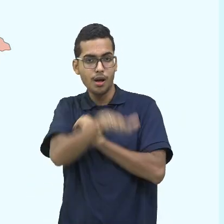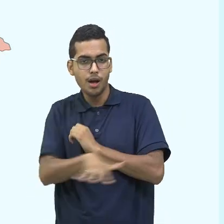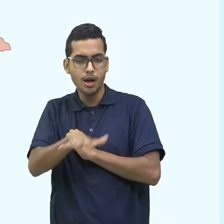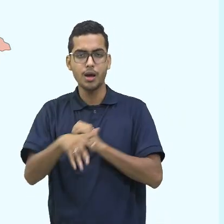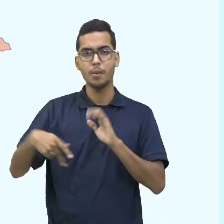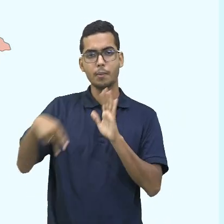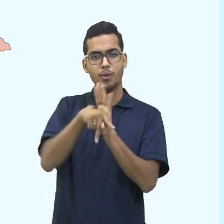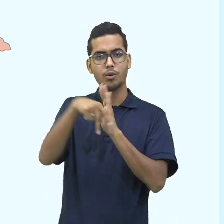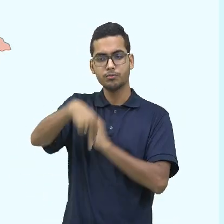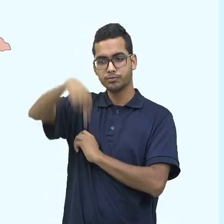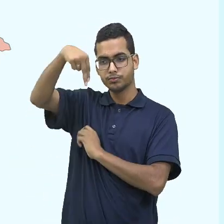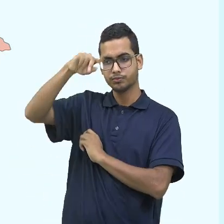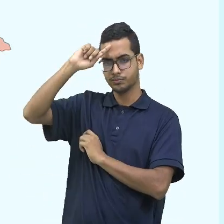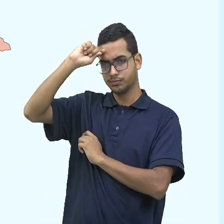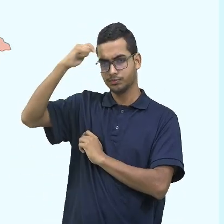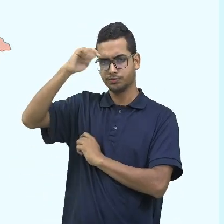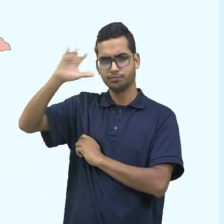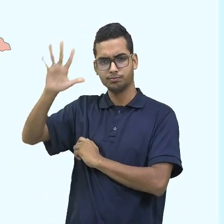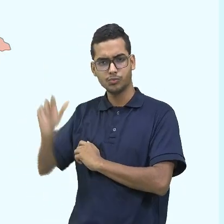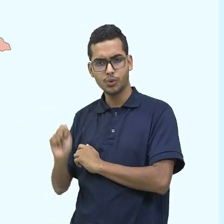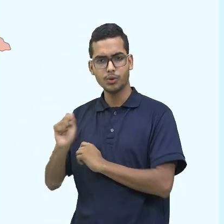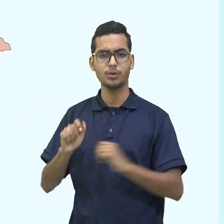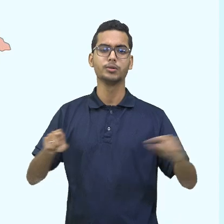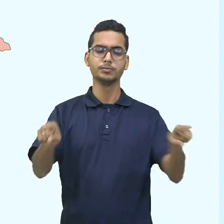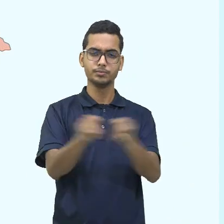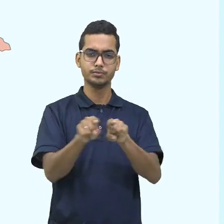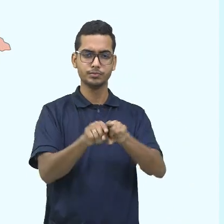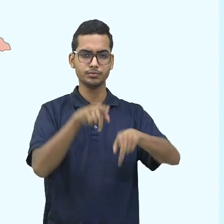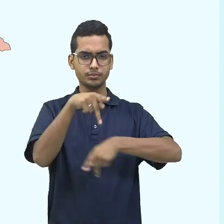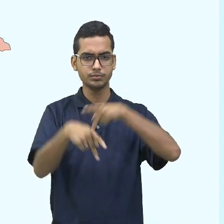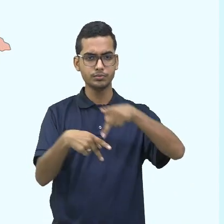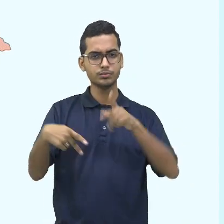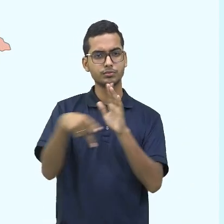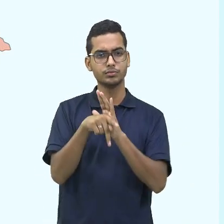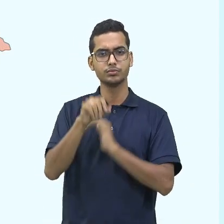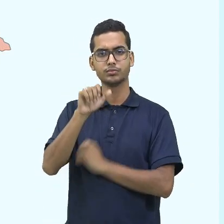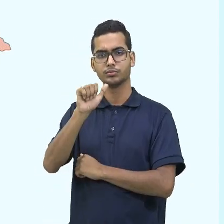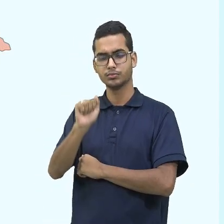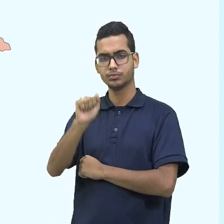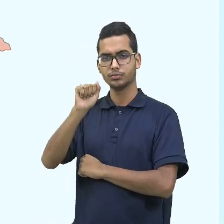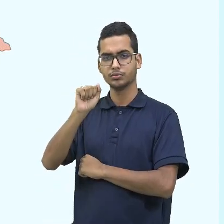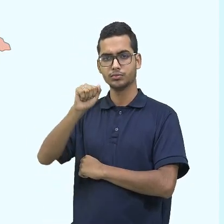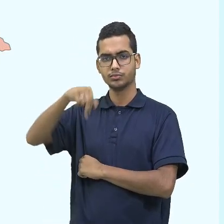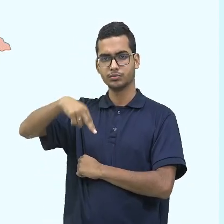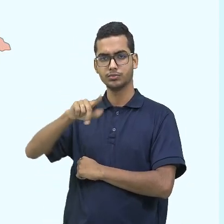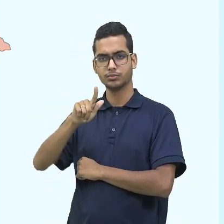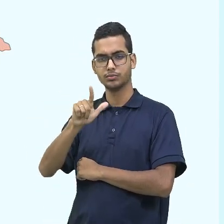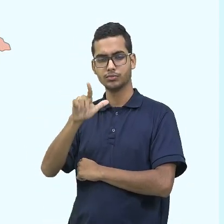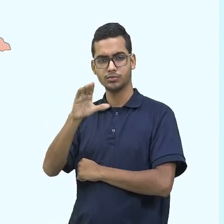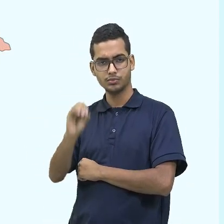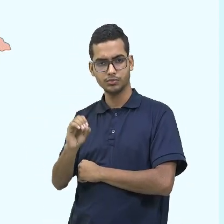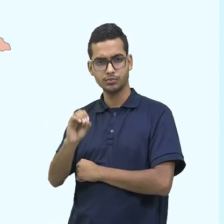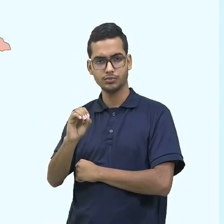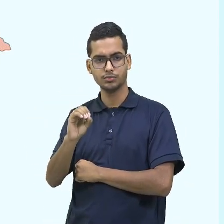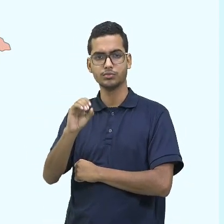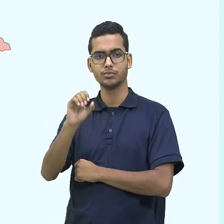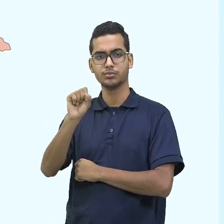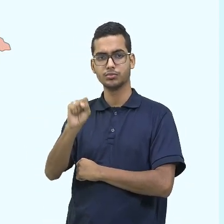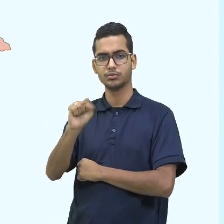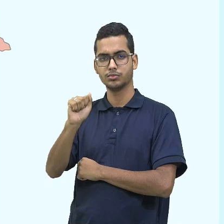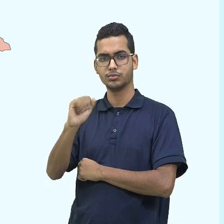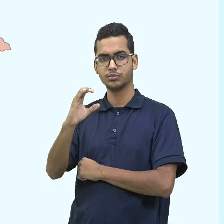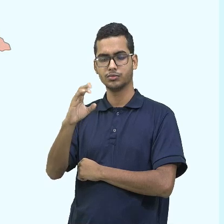os povos dos anglo-saxões que vão dar origem, né, à Britânia e logo depois